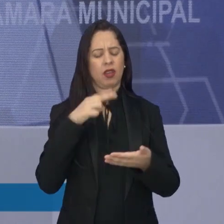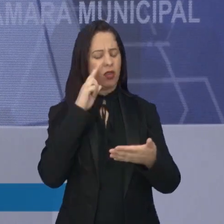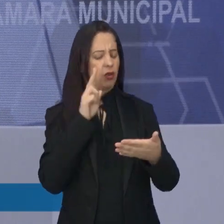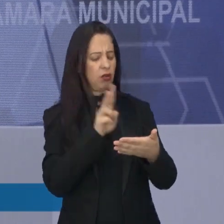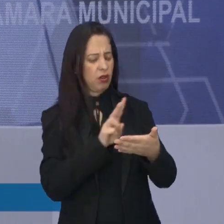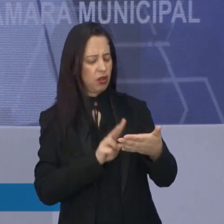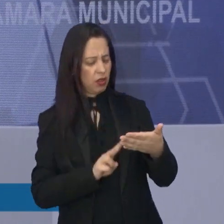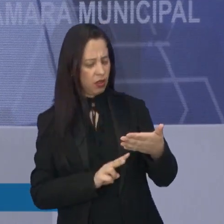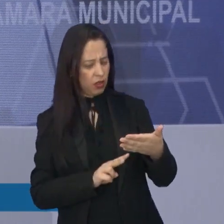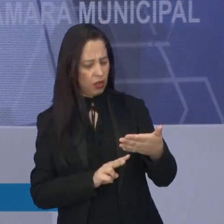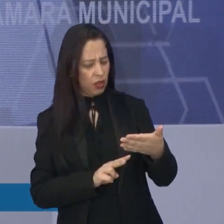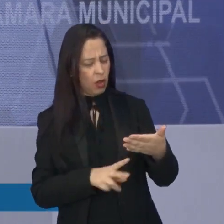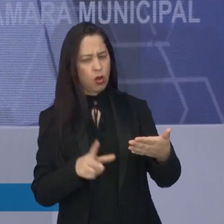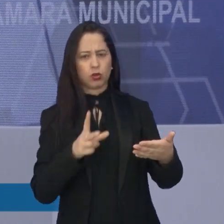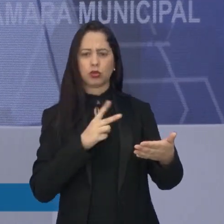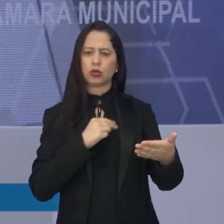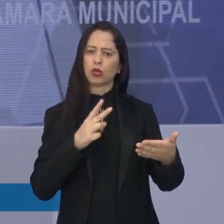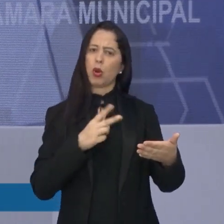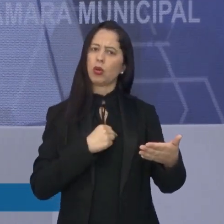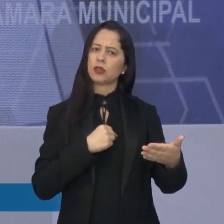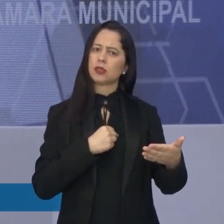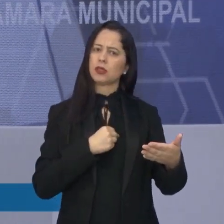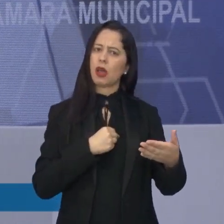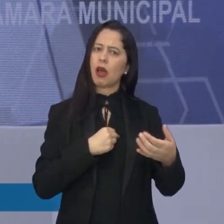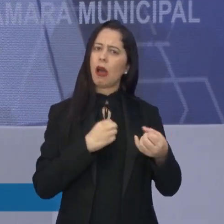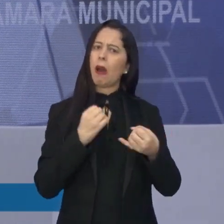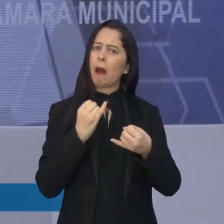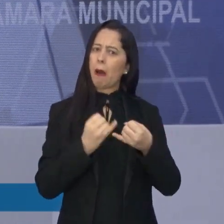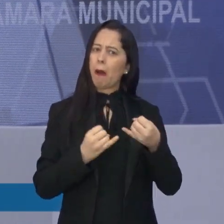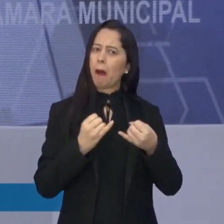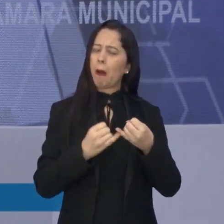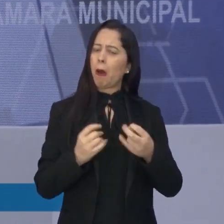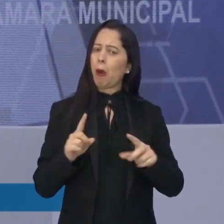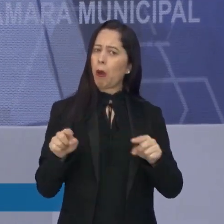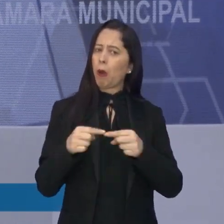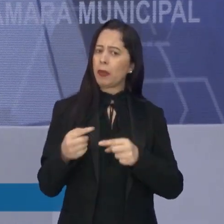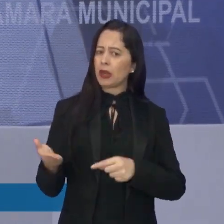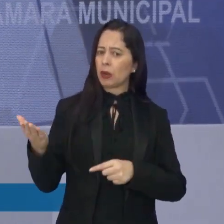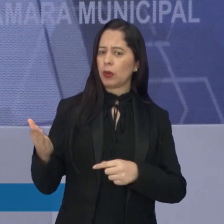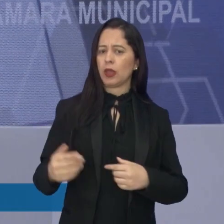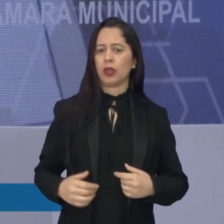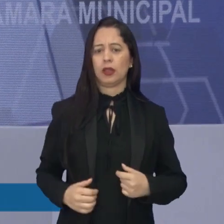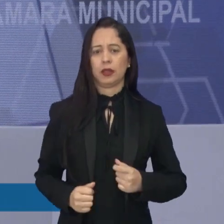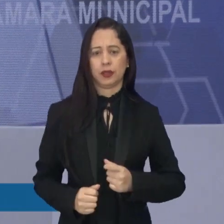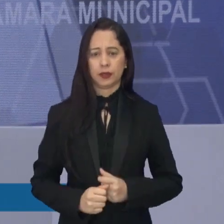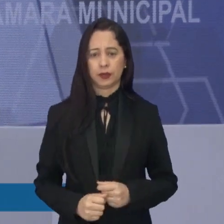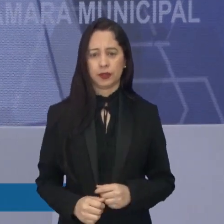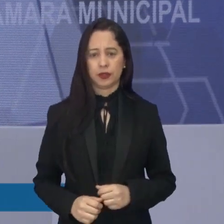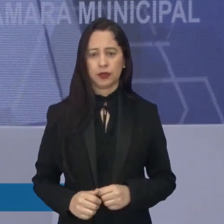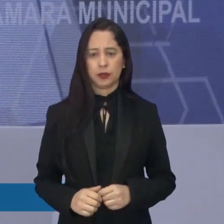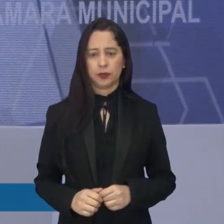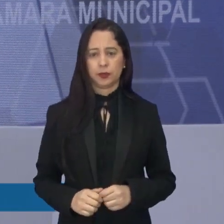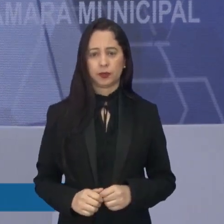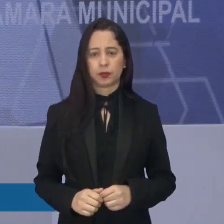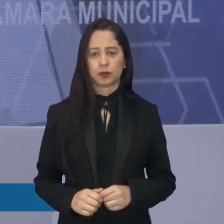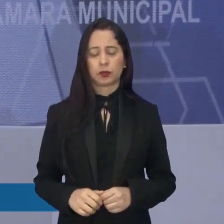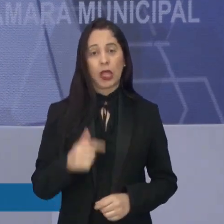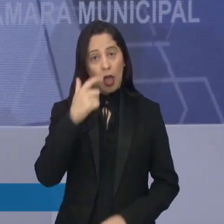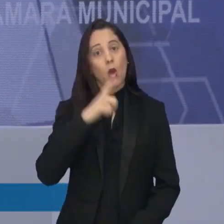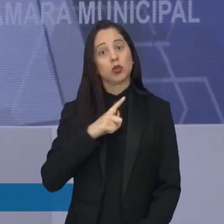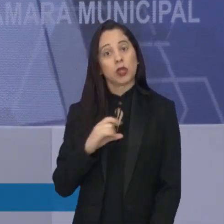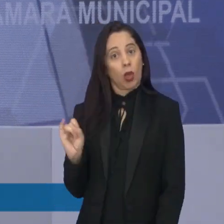assim, parece que eu estou escrevendo ao meu irmão. Eu vou só ler um pedacinho. E falava assim, eu tenho um